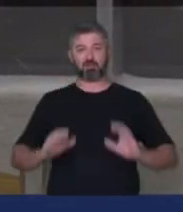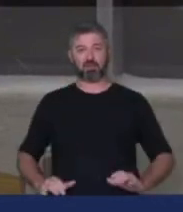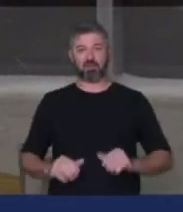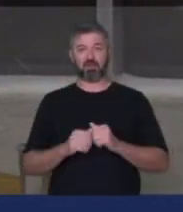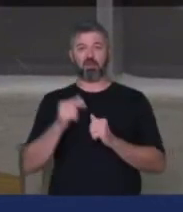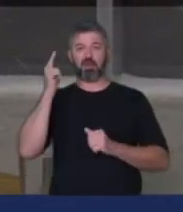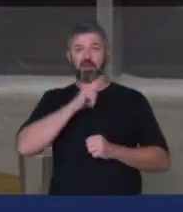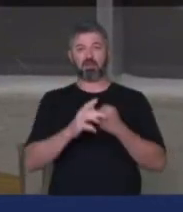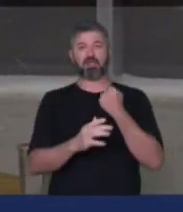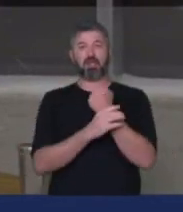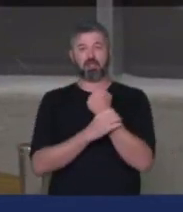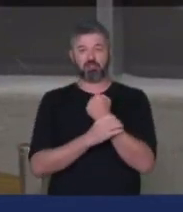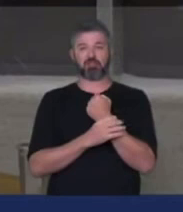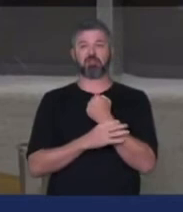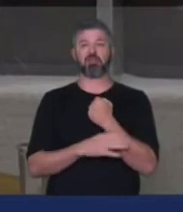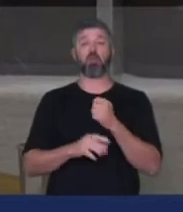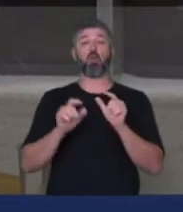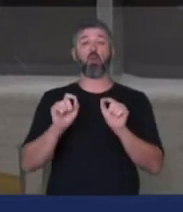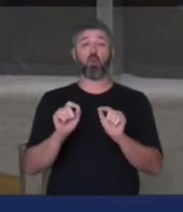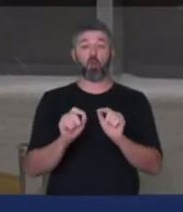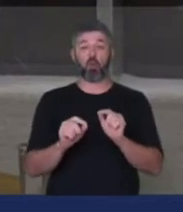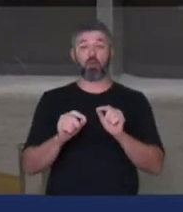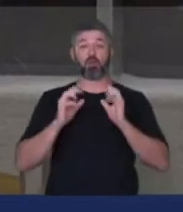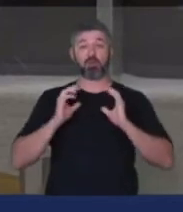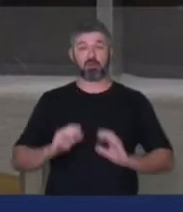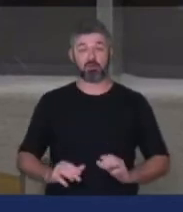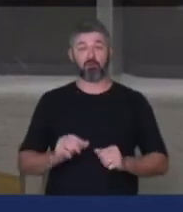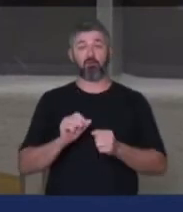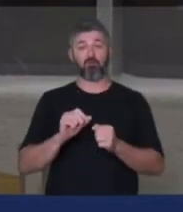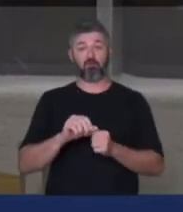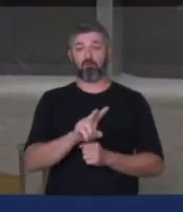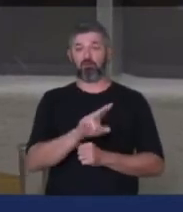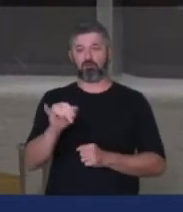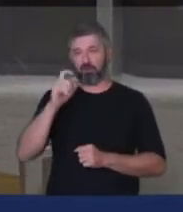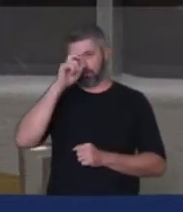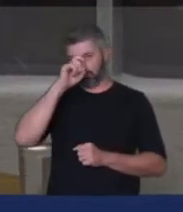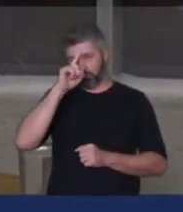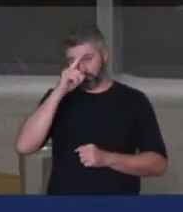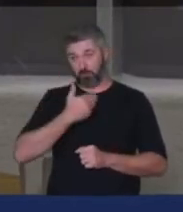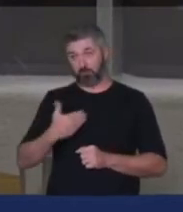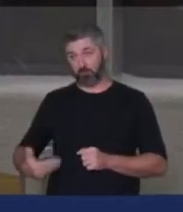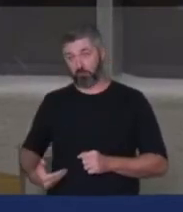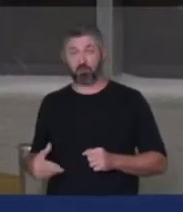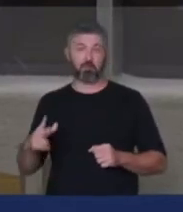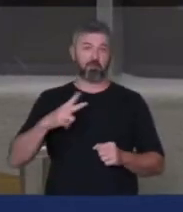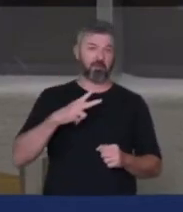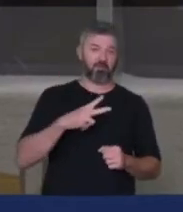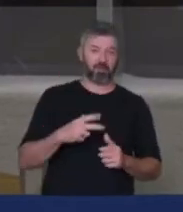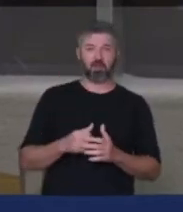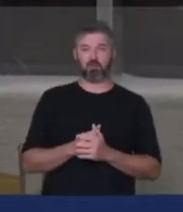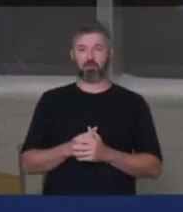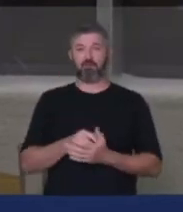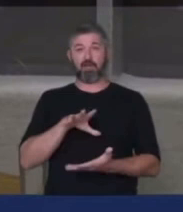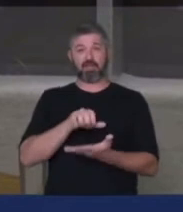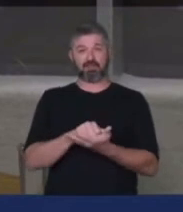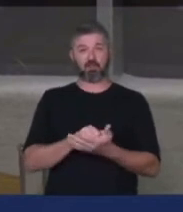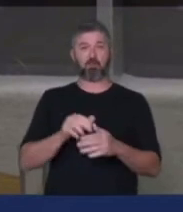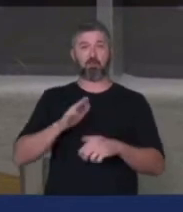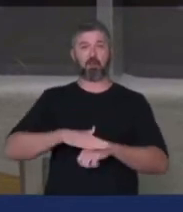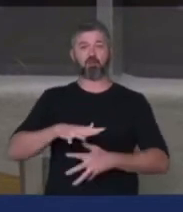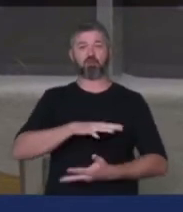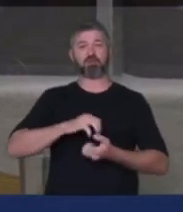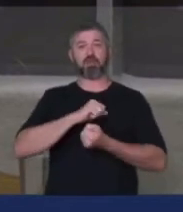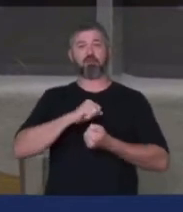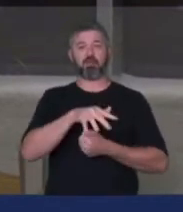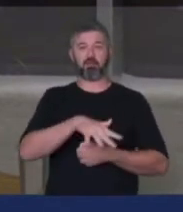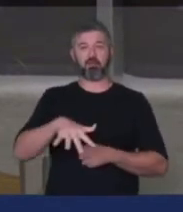garantir informação sobre aquilo que o cidadão vai fazer nos hospitais públicos e privados, garantindo mais sustentabilidade ao setor,